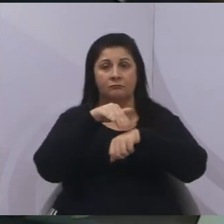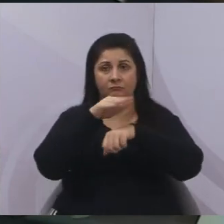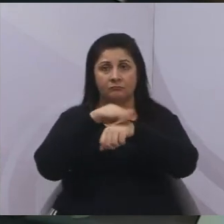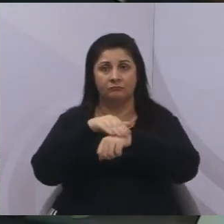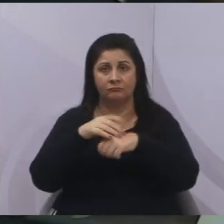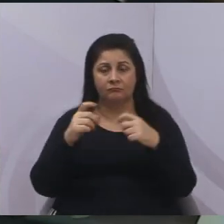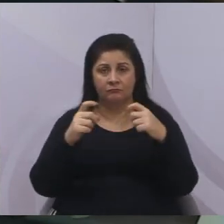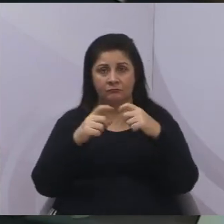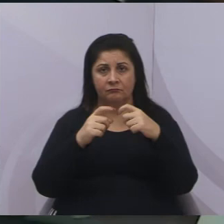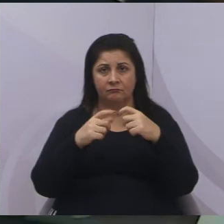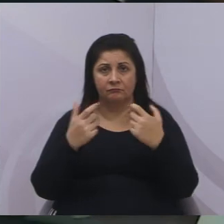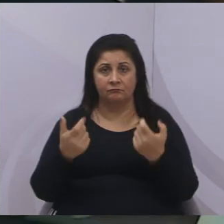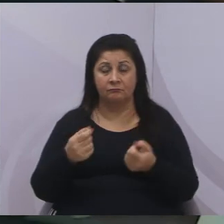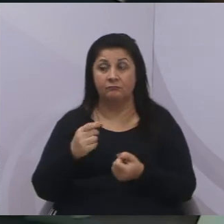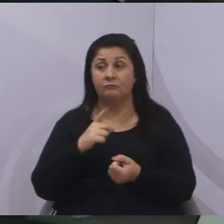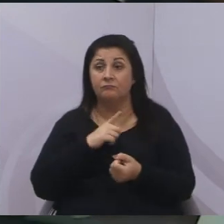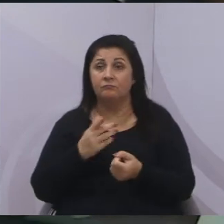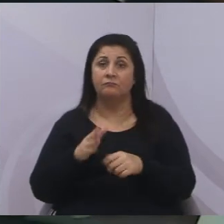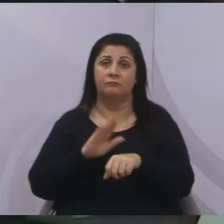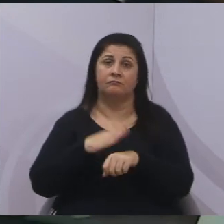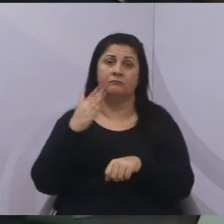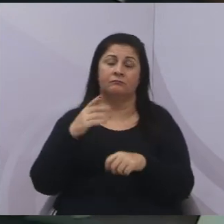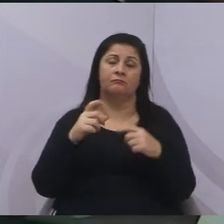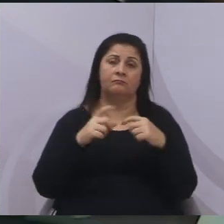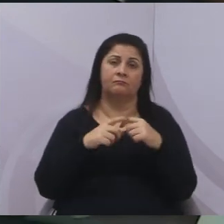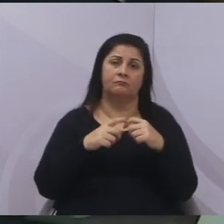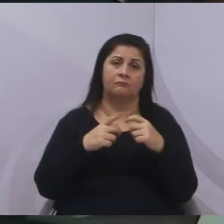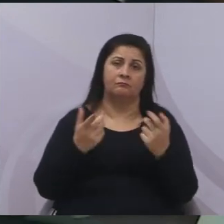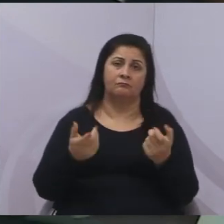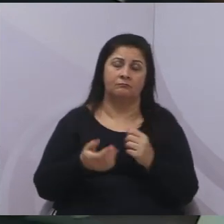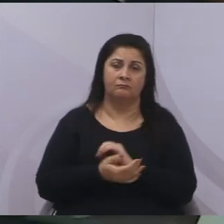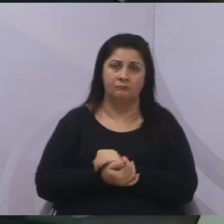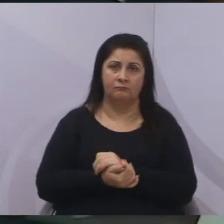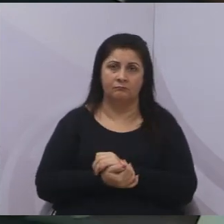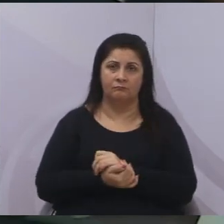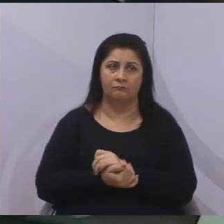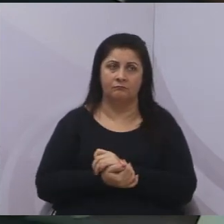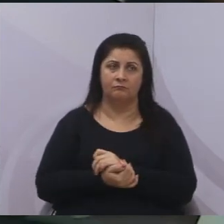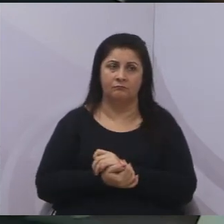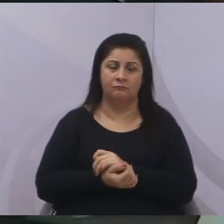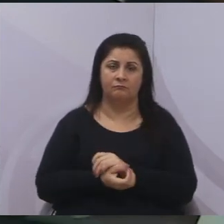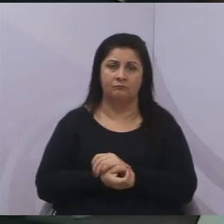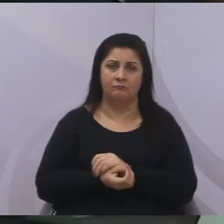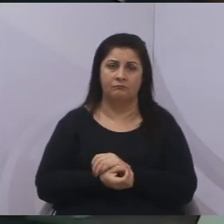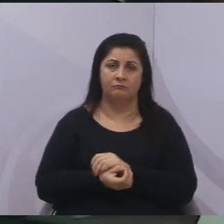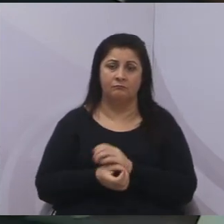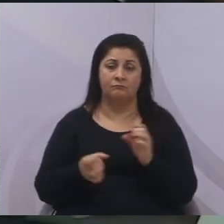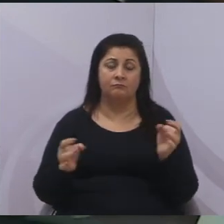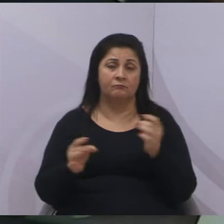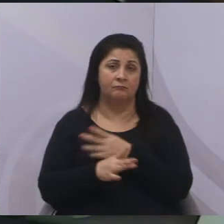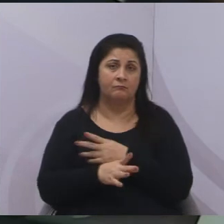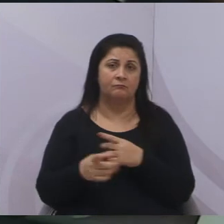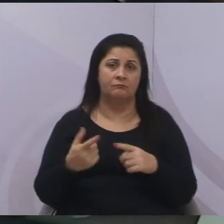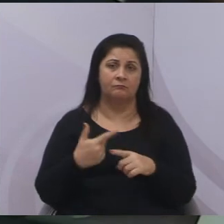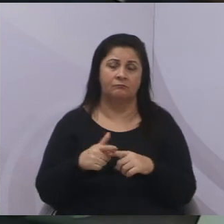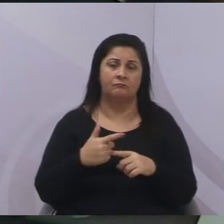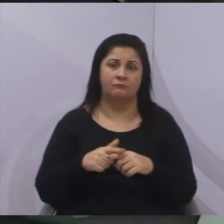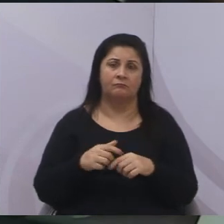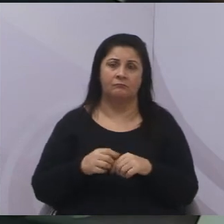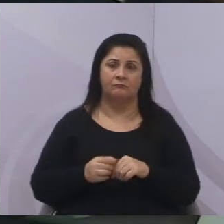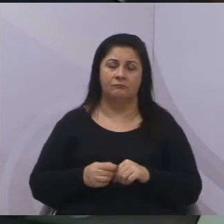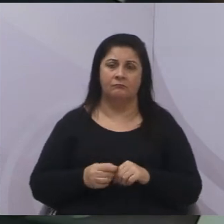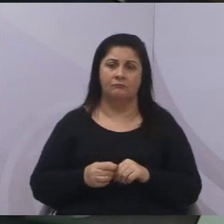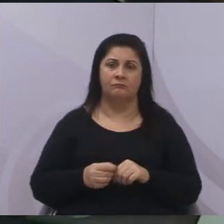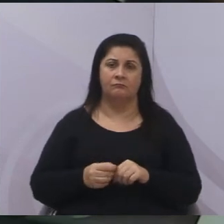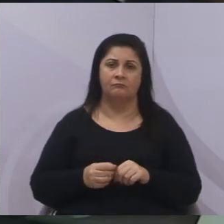iria preencher essas vagas, iríamos chegar a ser regularizada a situação, porque era uma esperança.